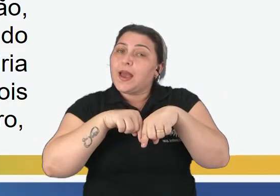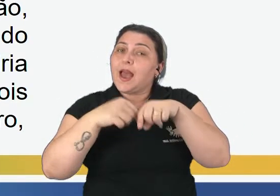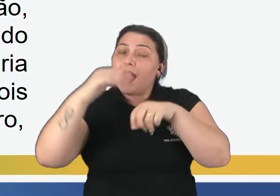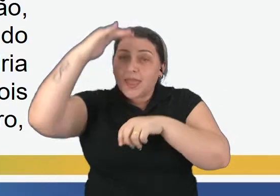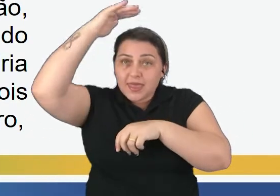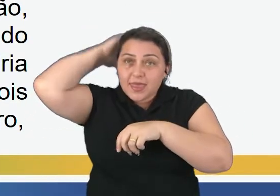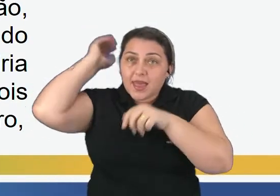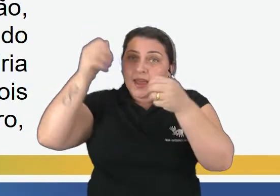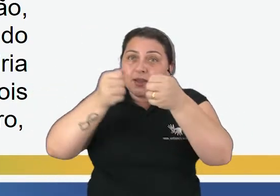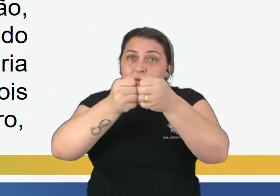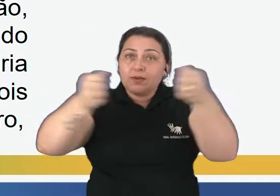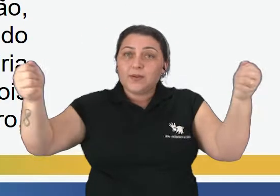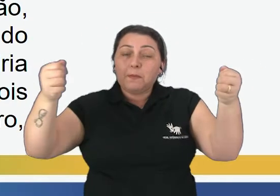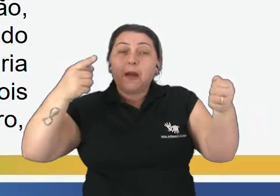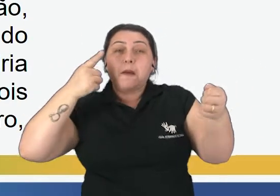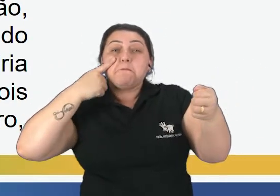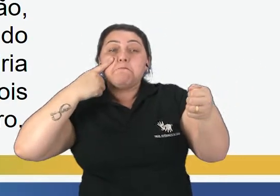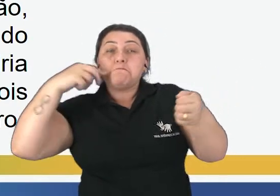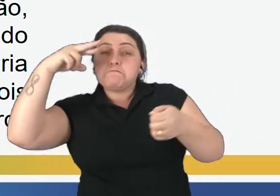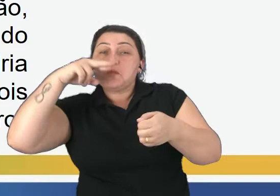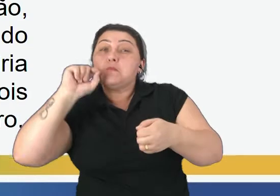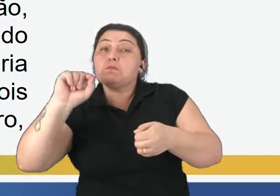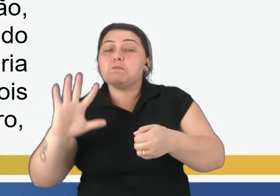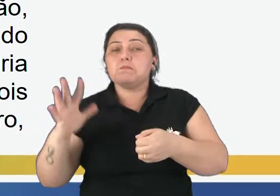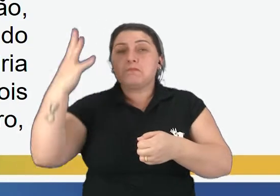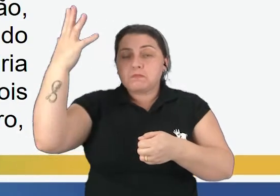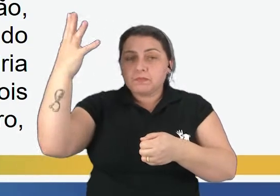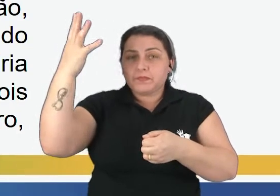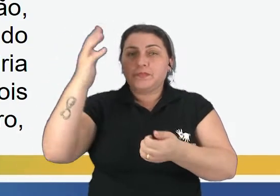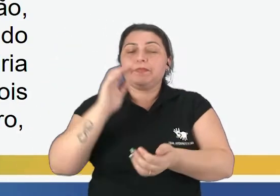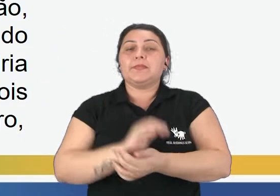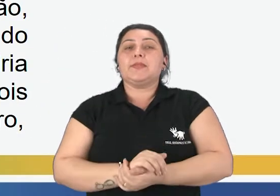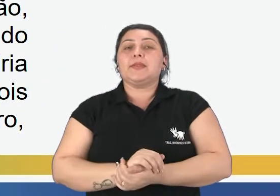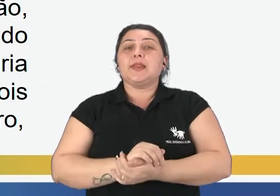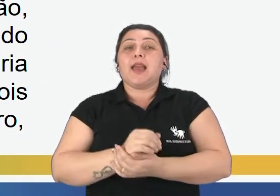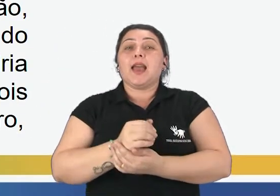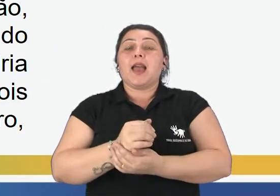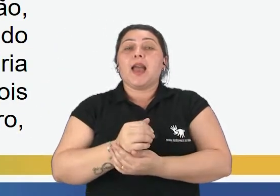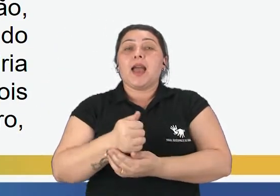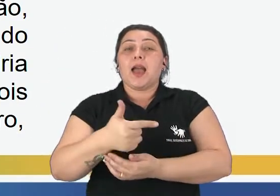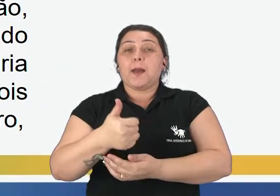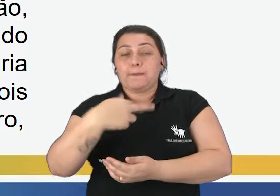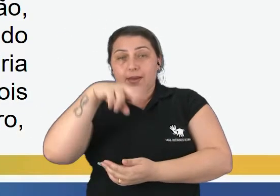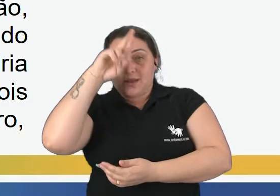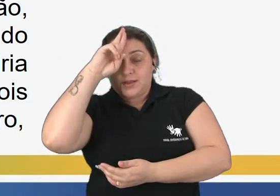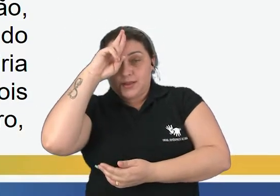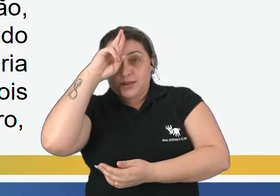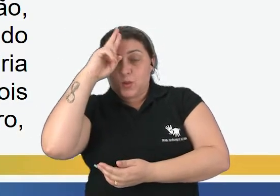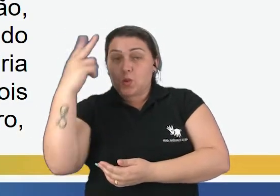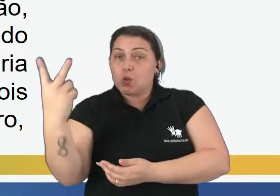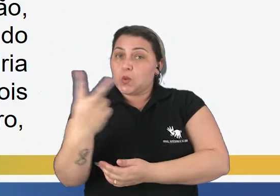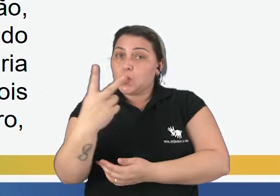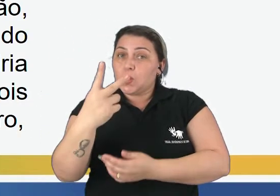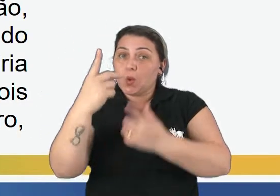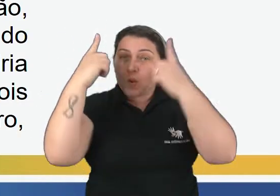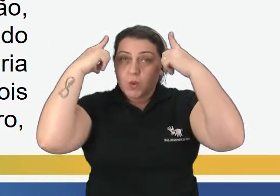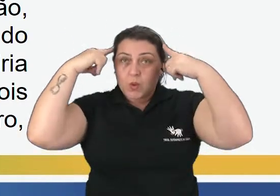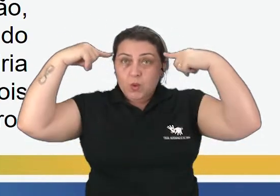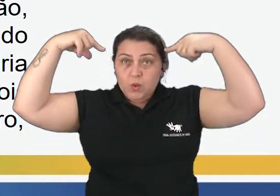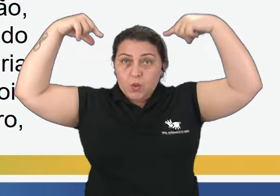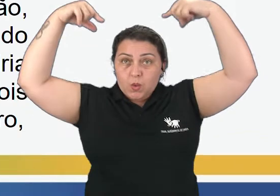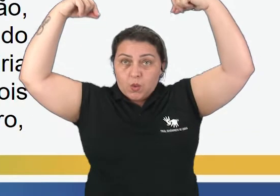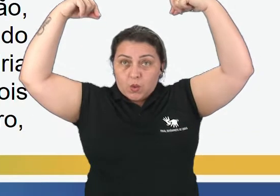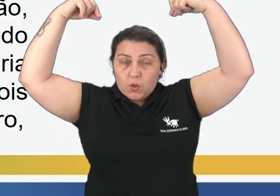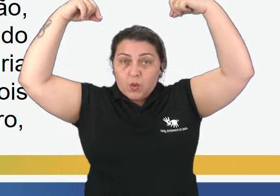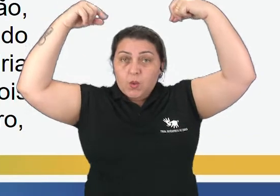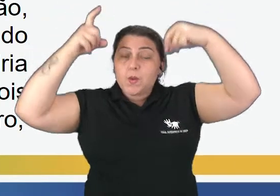uma cortina, para observar o que iria acontecer. Quando deu a meia-noite, apareceram 2 anãozinhos nus que